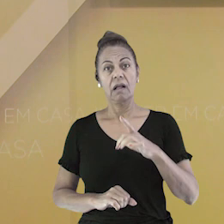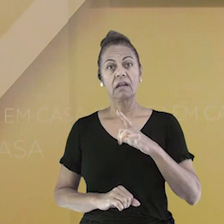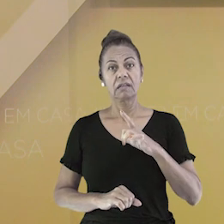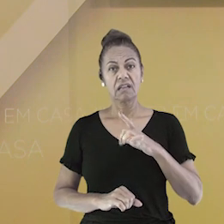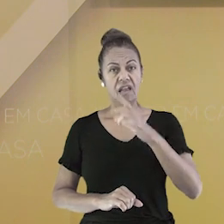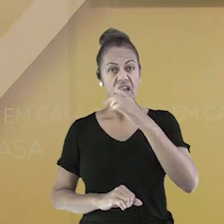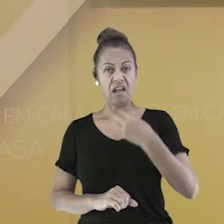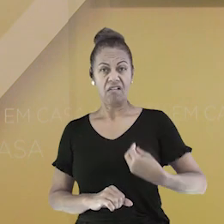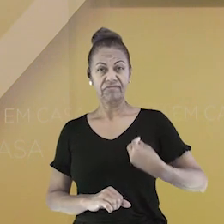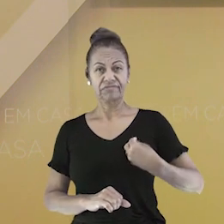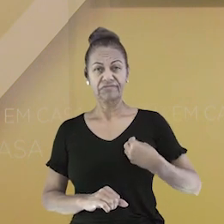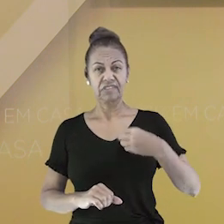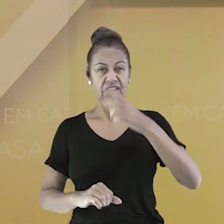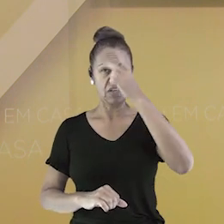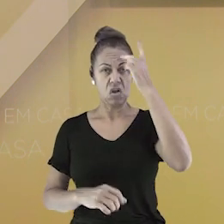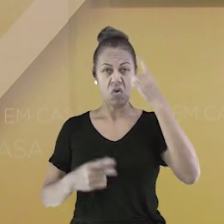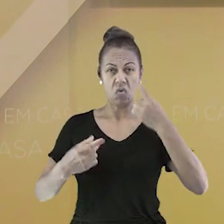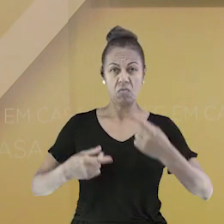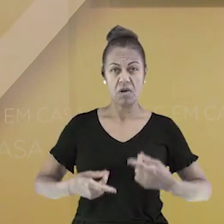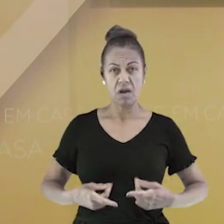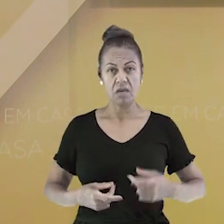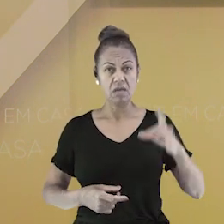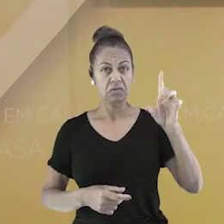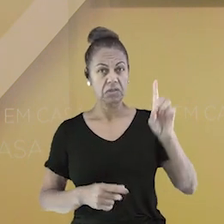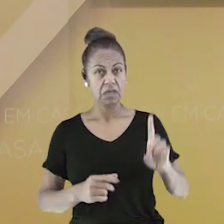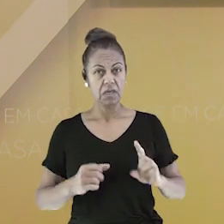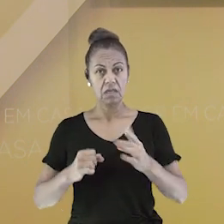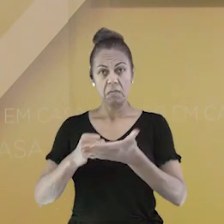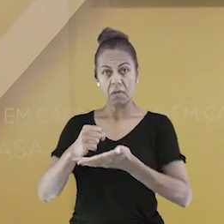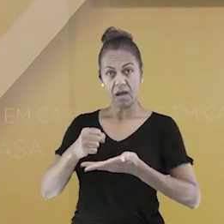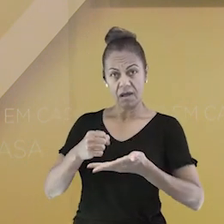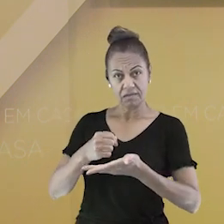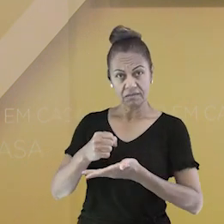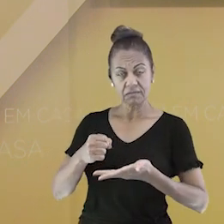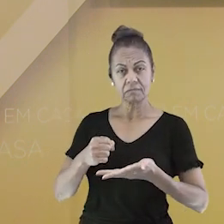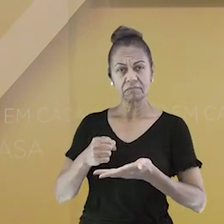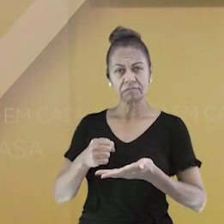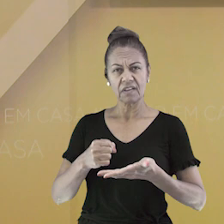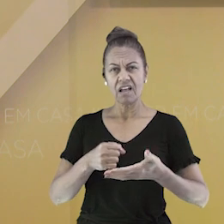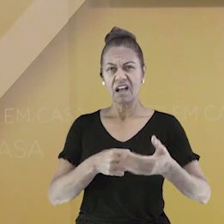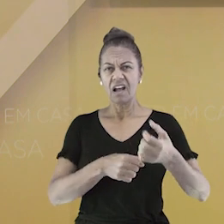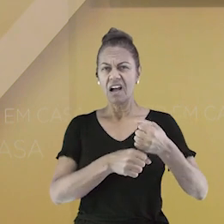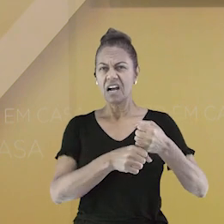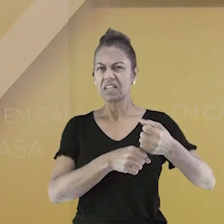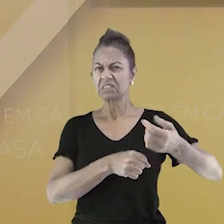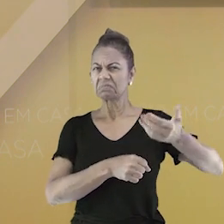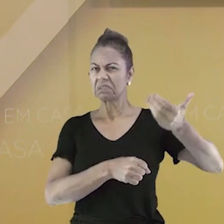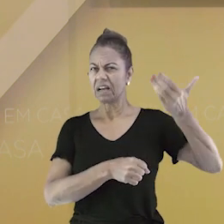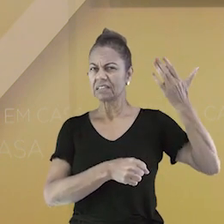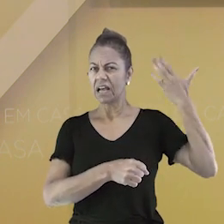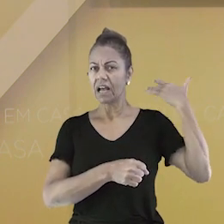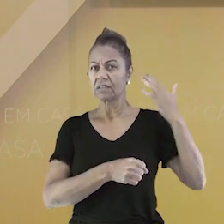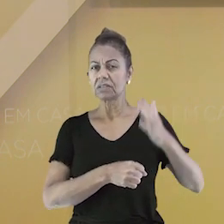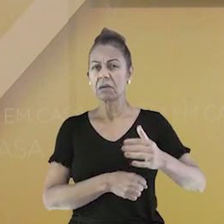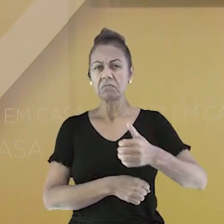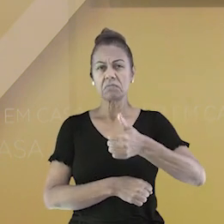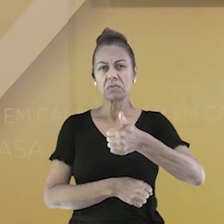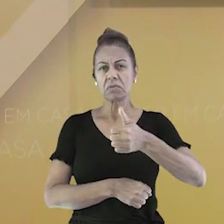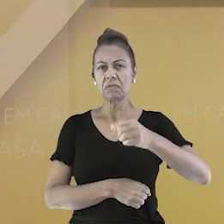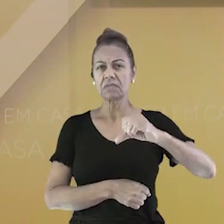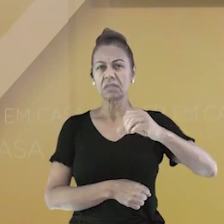Turma, dentre os direitos básicos à vida humana trazidos na Declaração Universal dos Direitos Humanos, lá